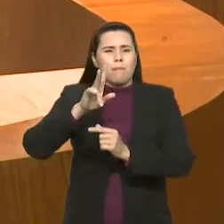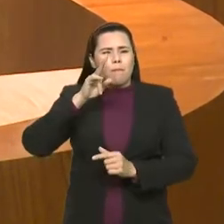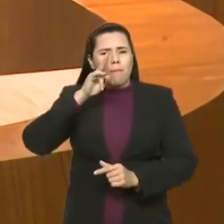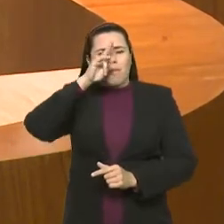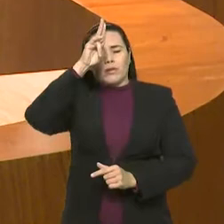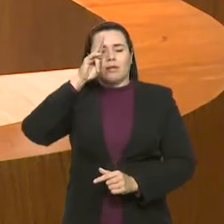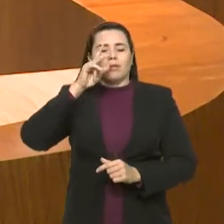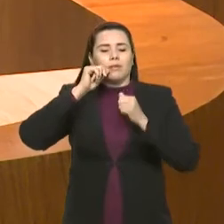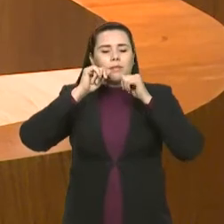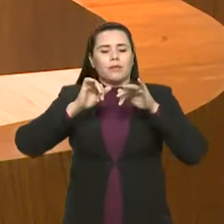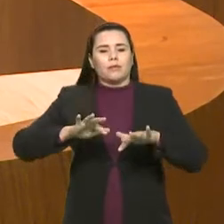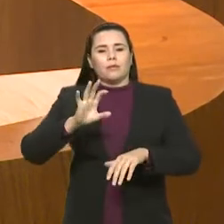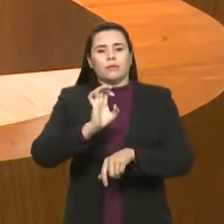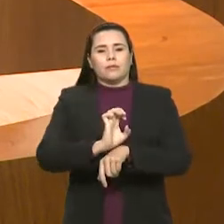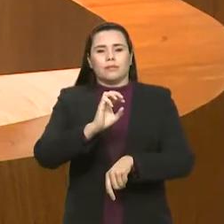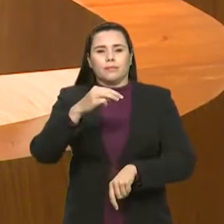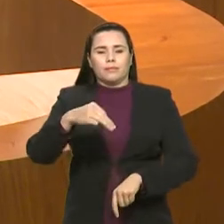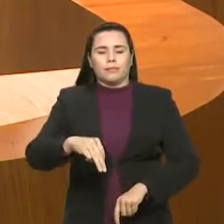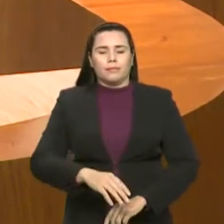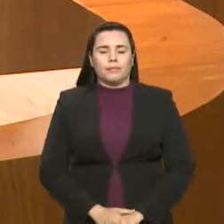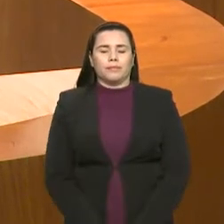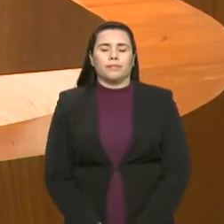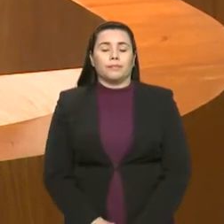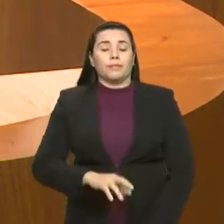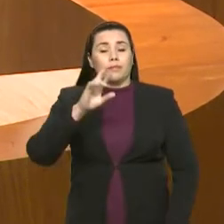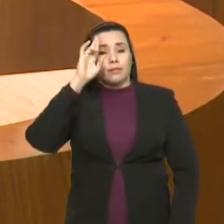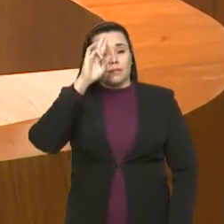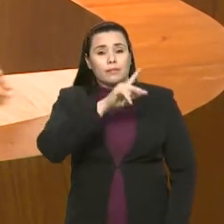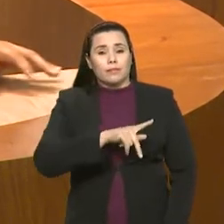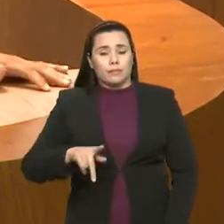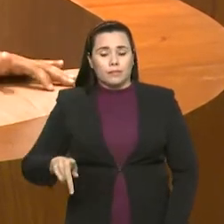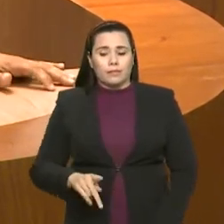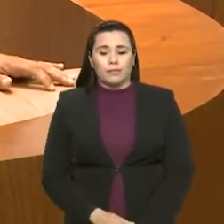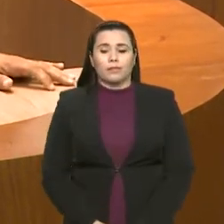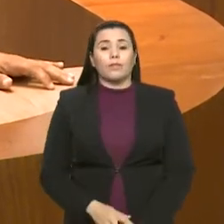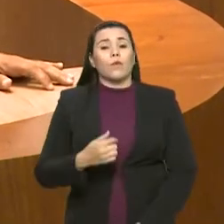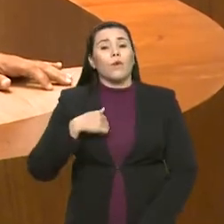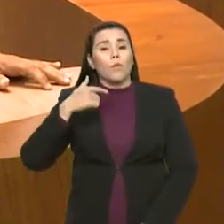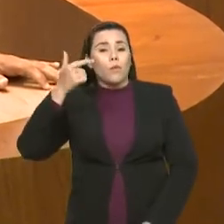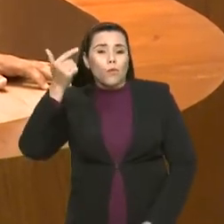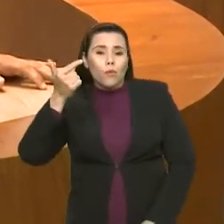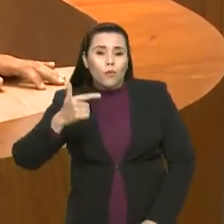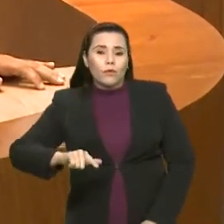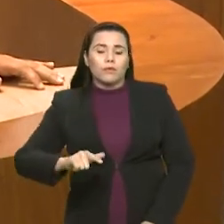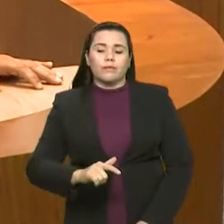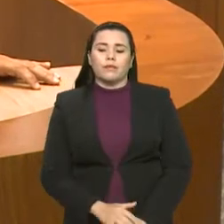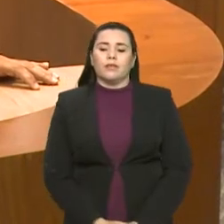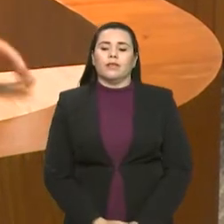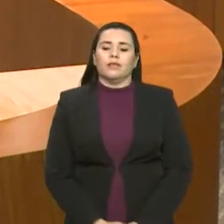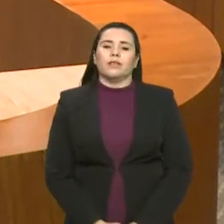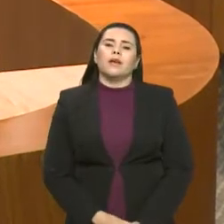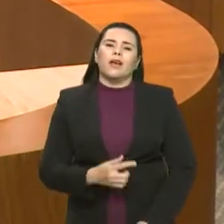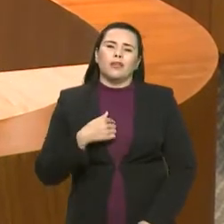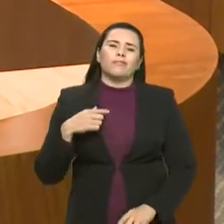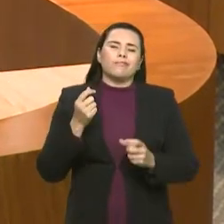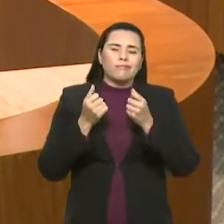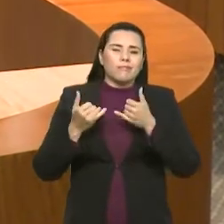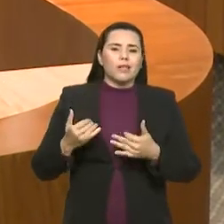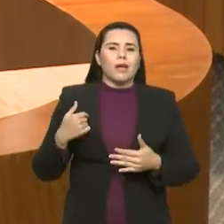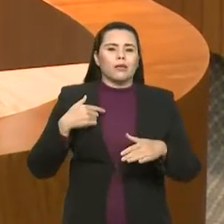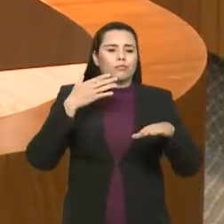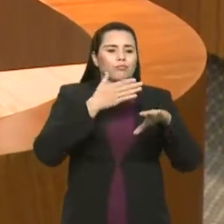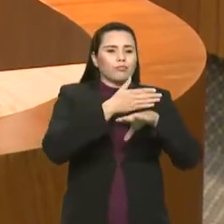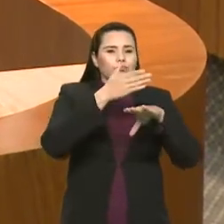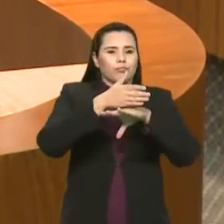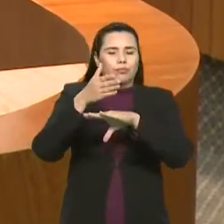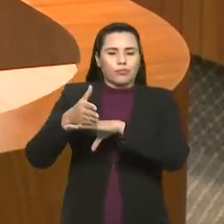Maranhão. Senhor presidente, quero destacar mais uma vez as nossas andanças pelo Maranhão, acompanhando a caravana